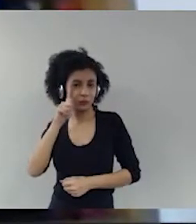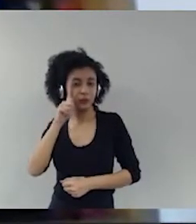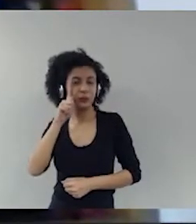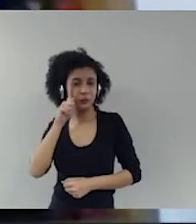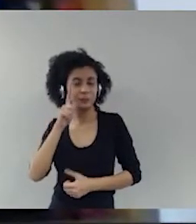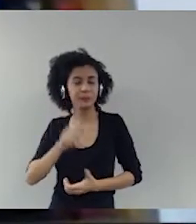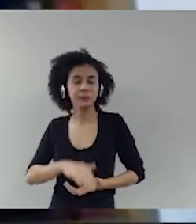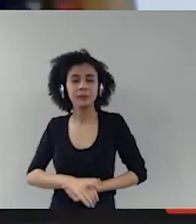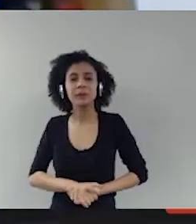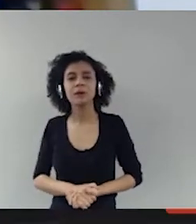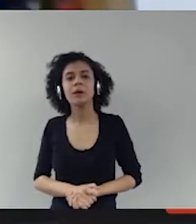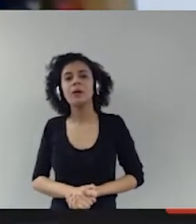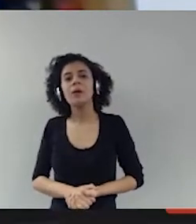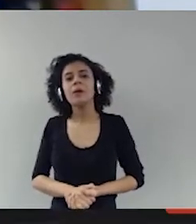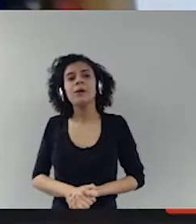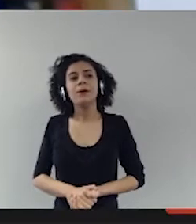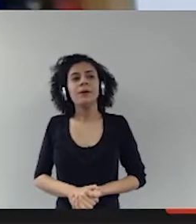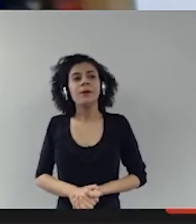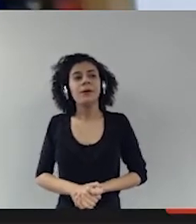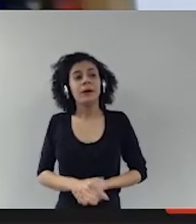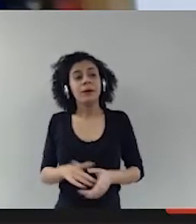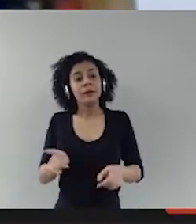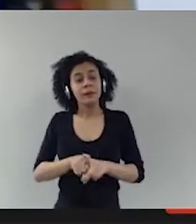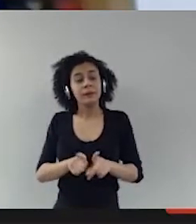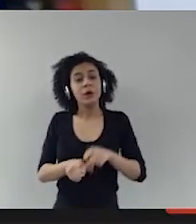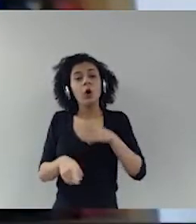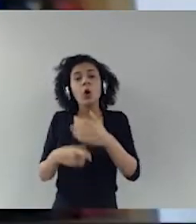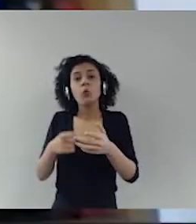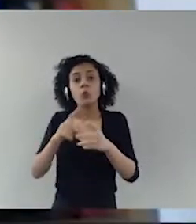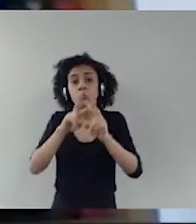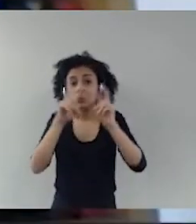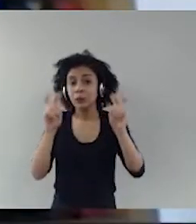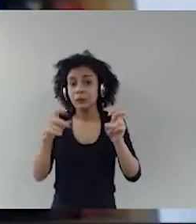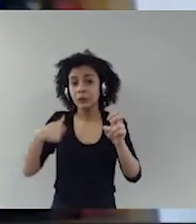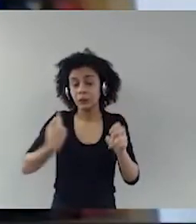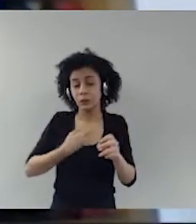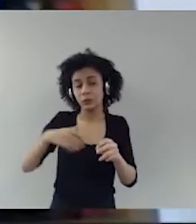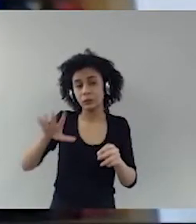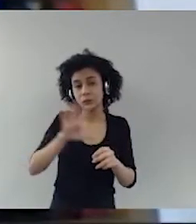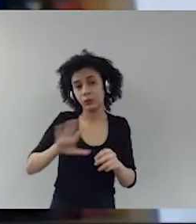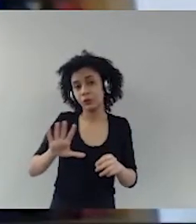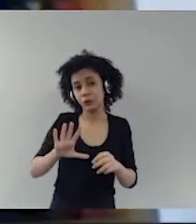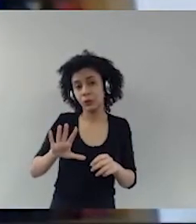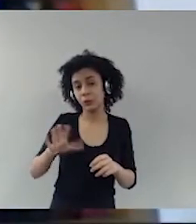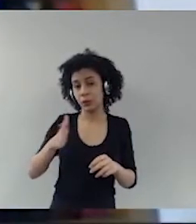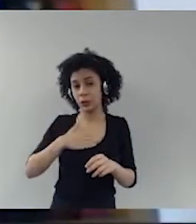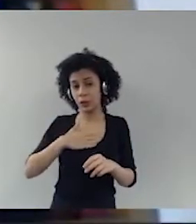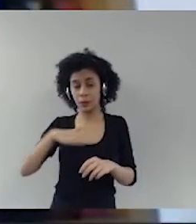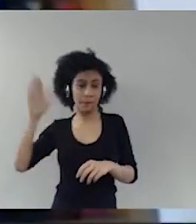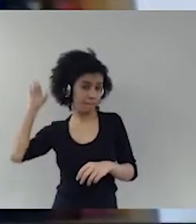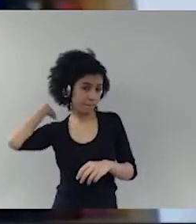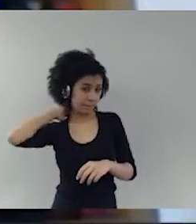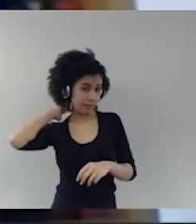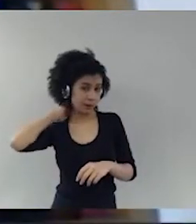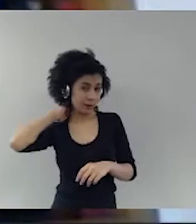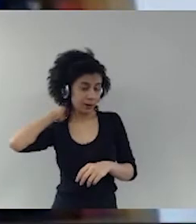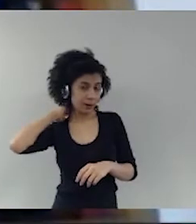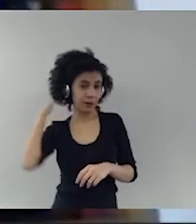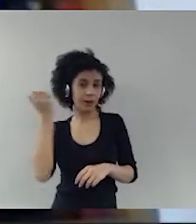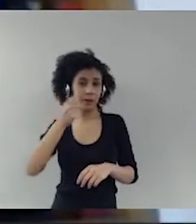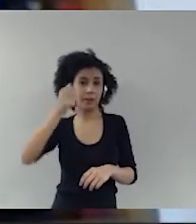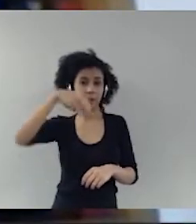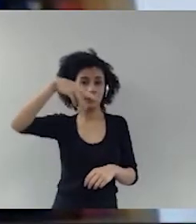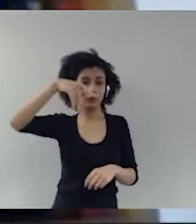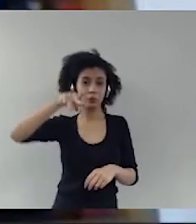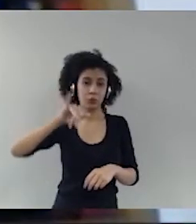outro lado, e uma coisa que afeta muito aqui a região, que eu sou, do Pará, da Amazônia,